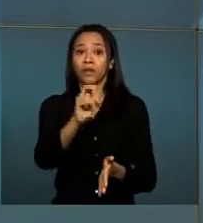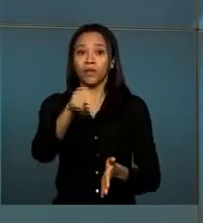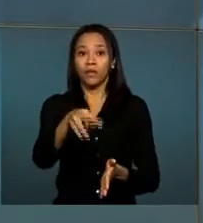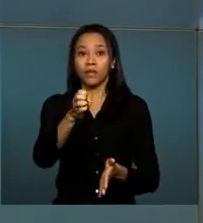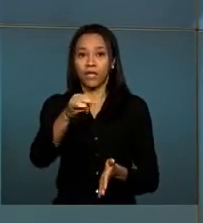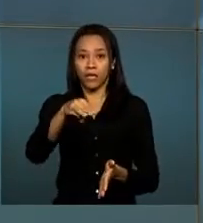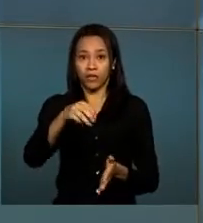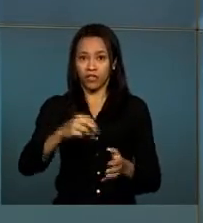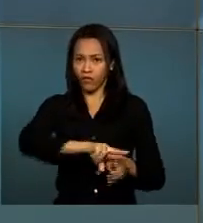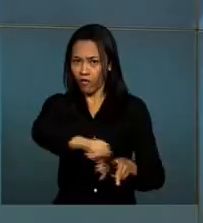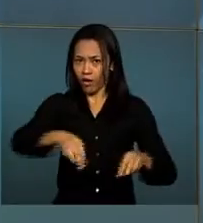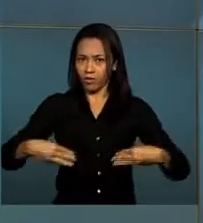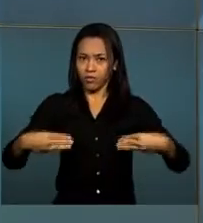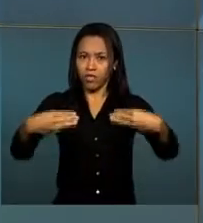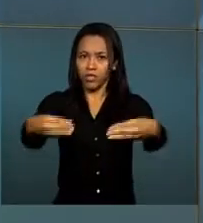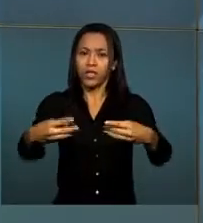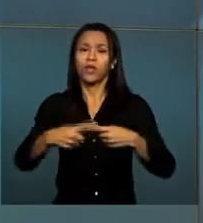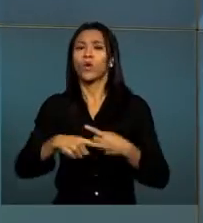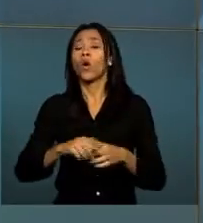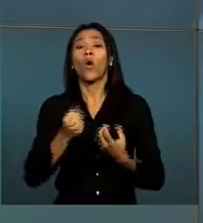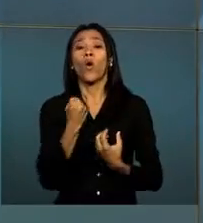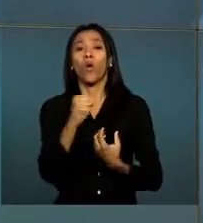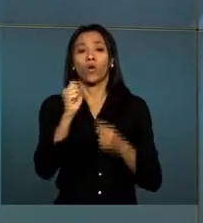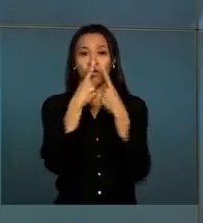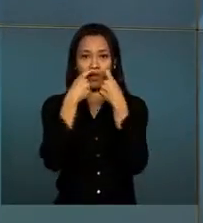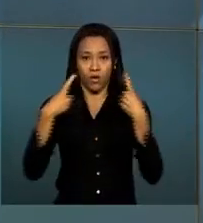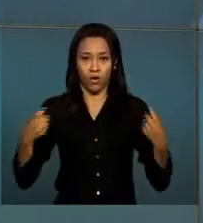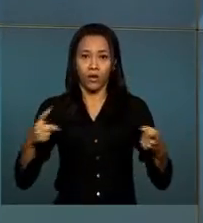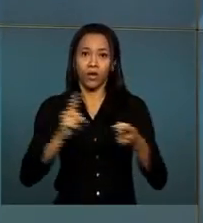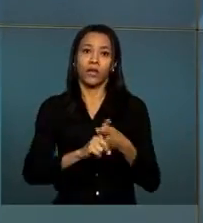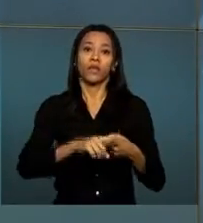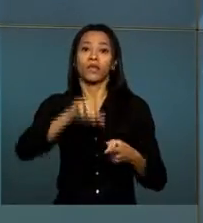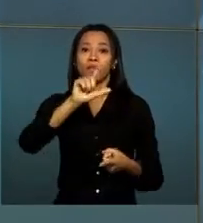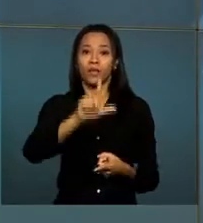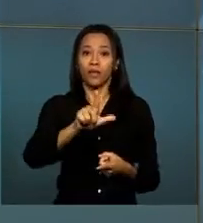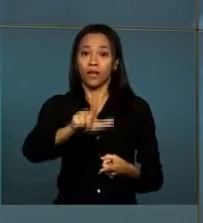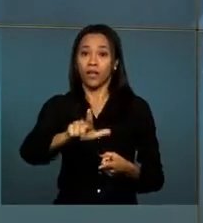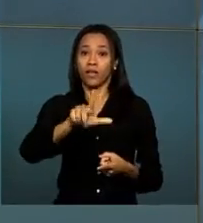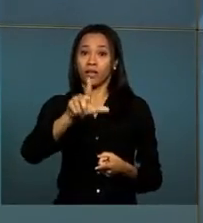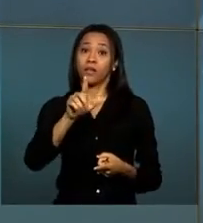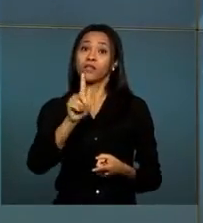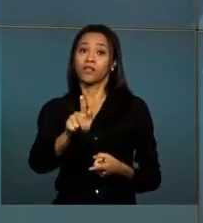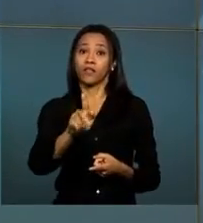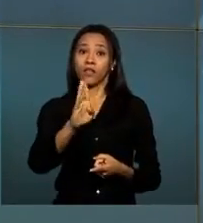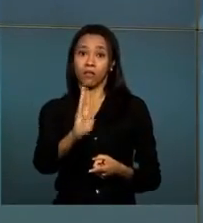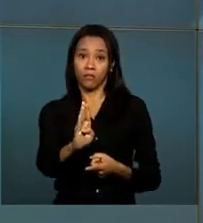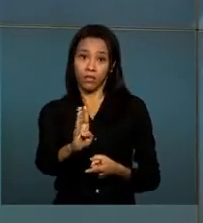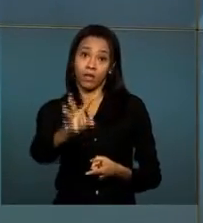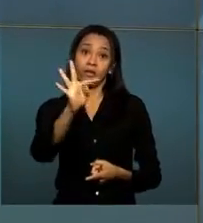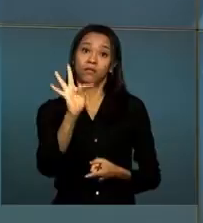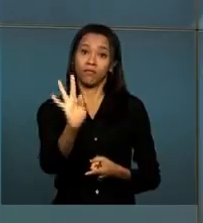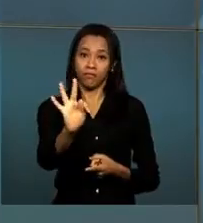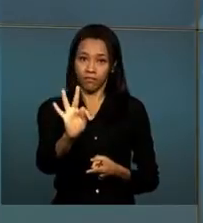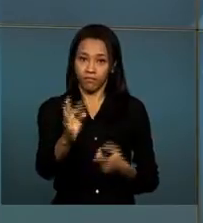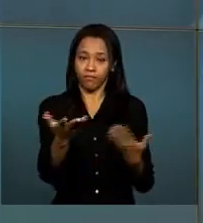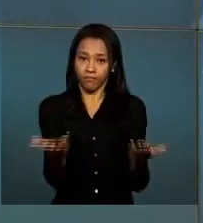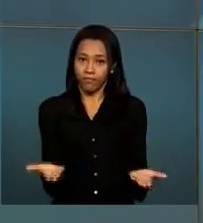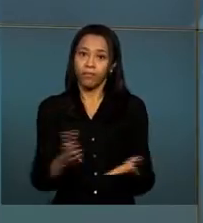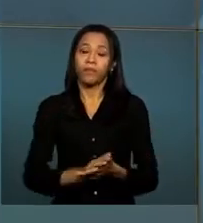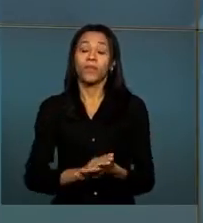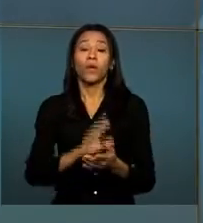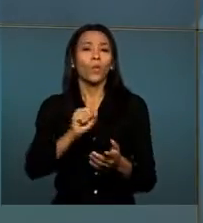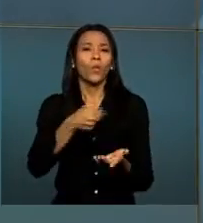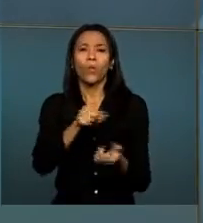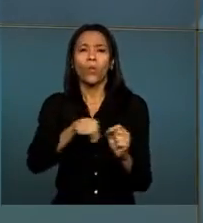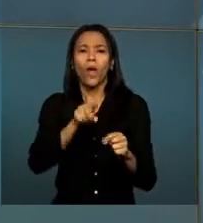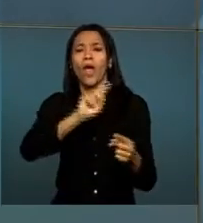Interministerial de Enfrentamento à Violência contra Lésbicas, Gays, Bissexuais, Travestis e Transsexuais. A